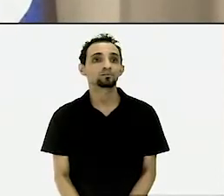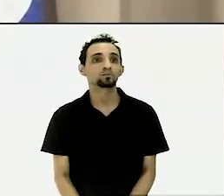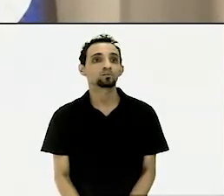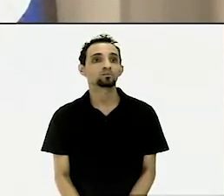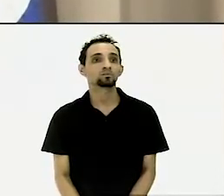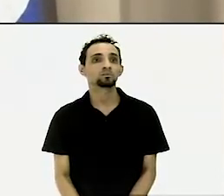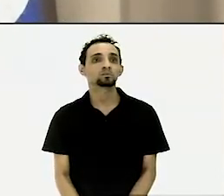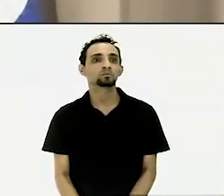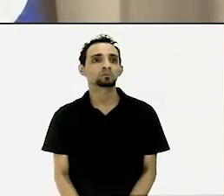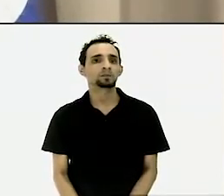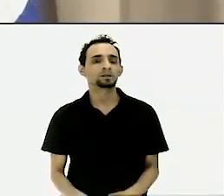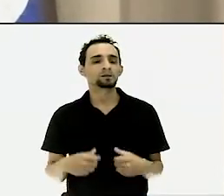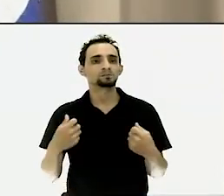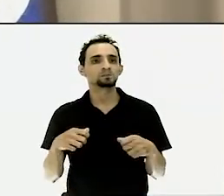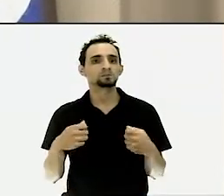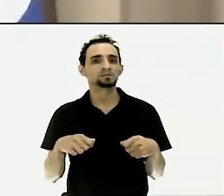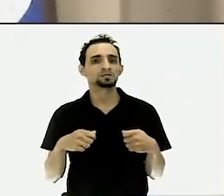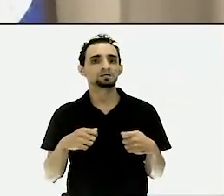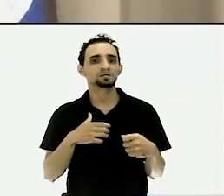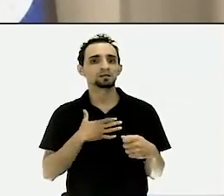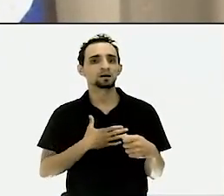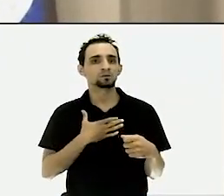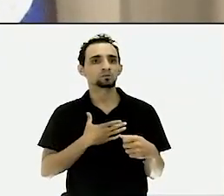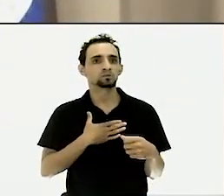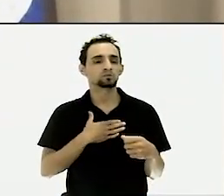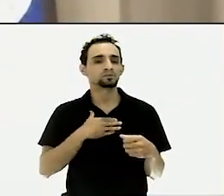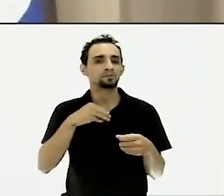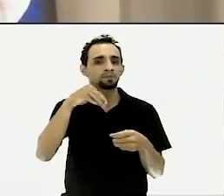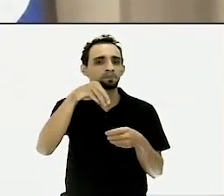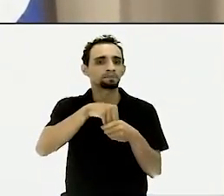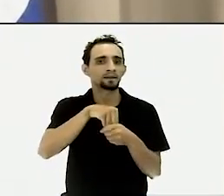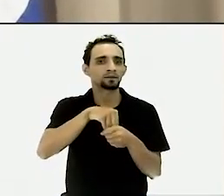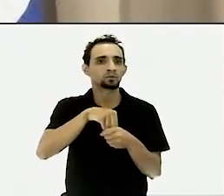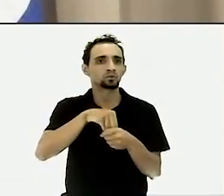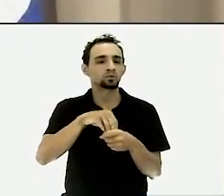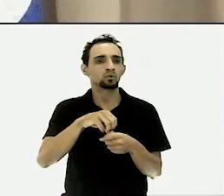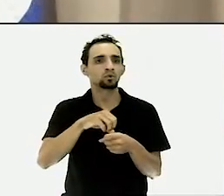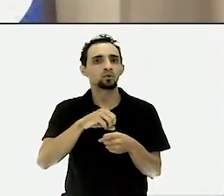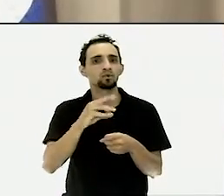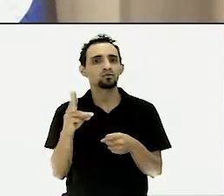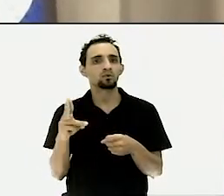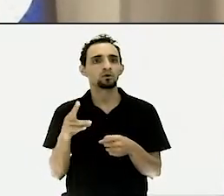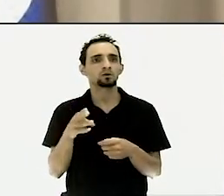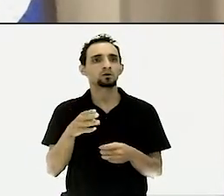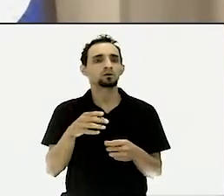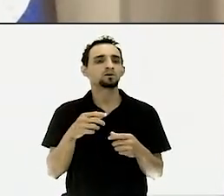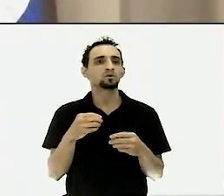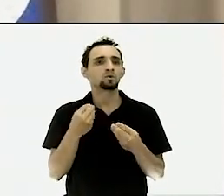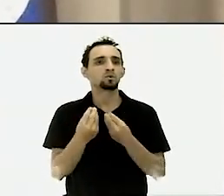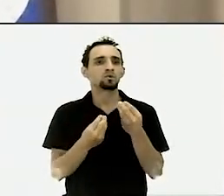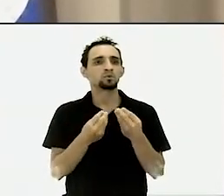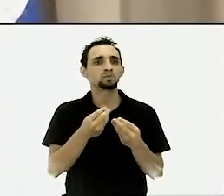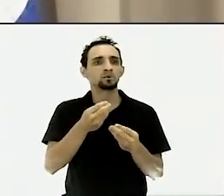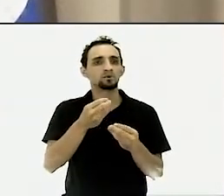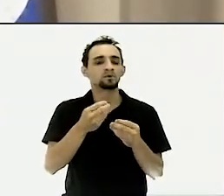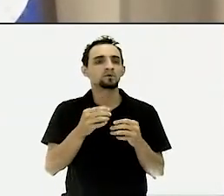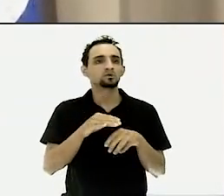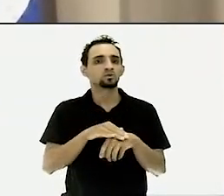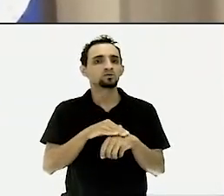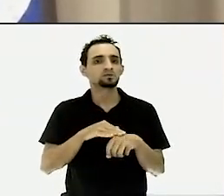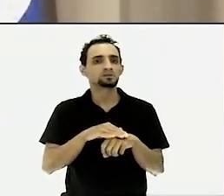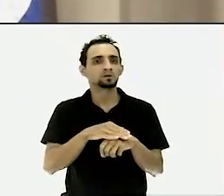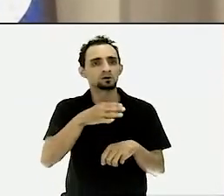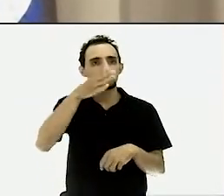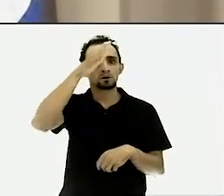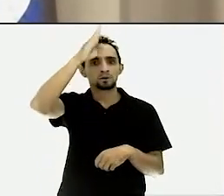vista. E o que me traz também, falar a respeito dos bombeiros, que nós falamos, então deixar essa